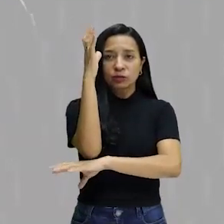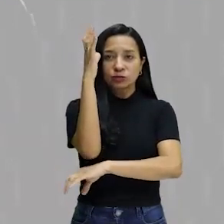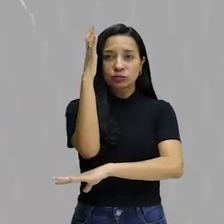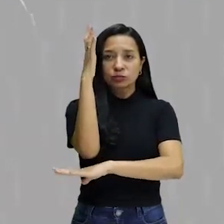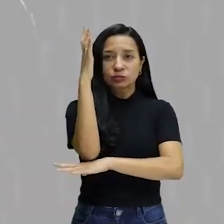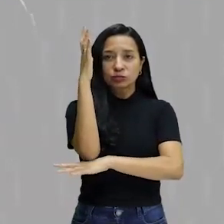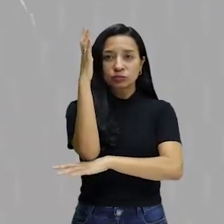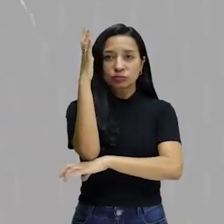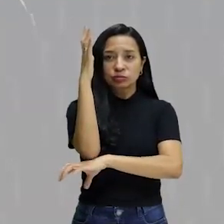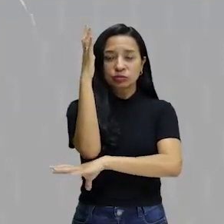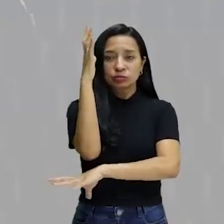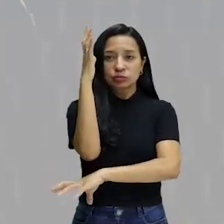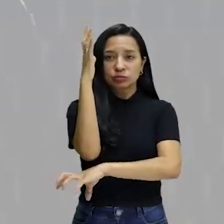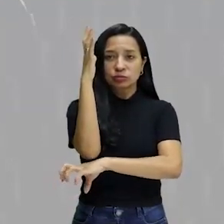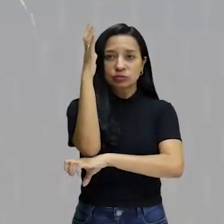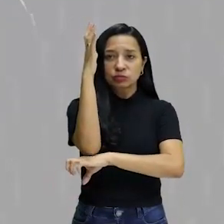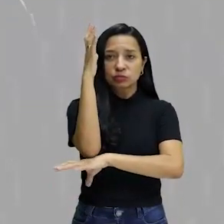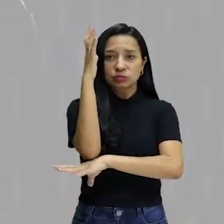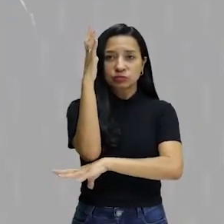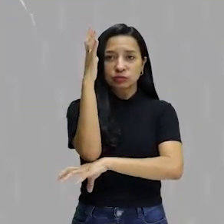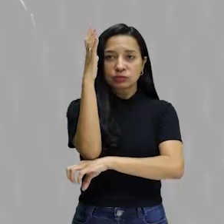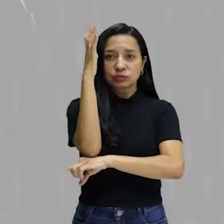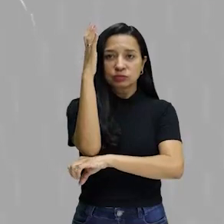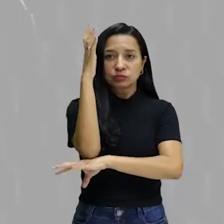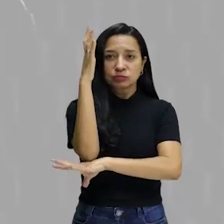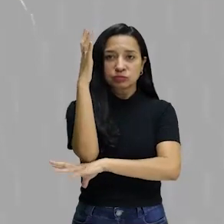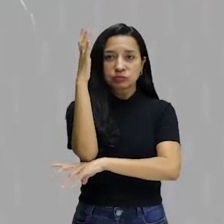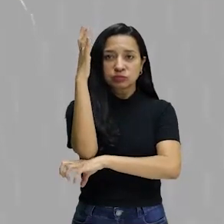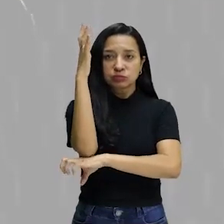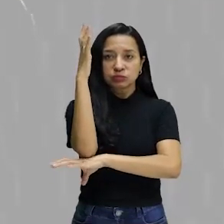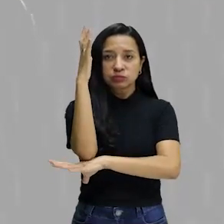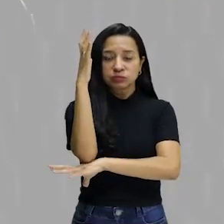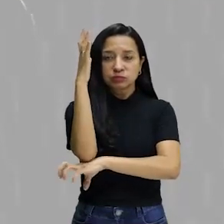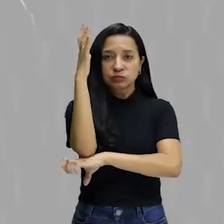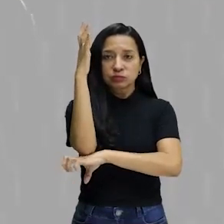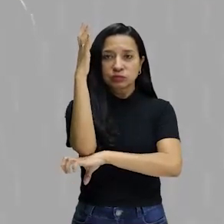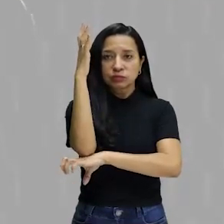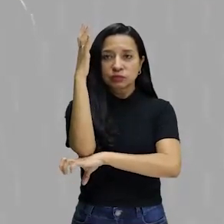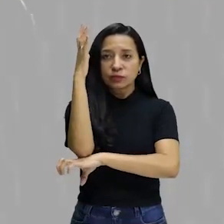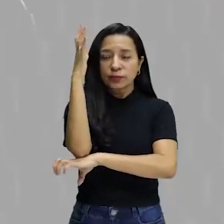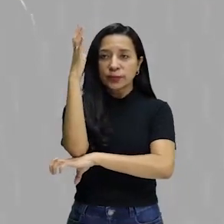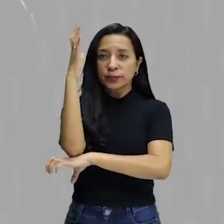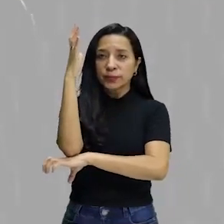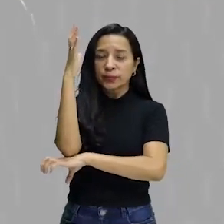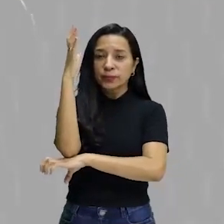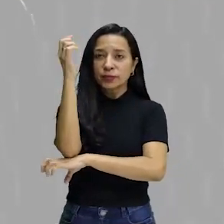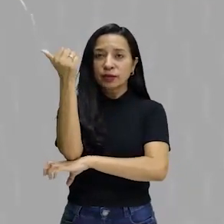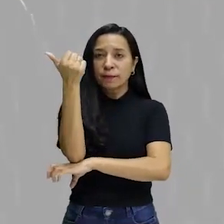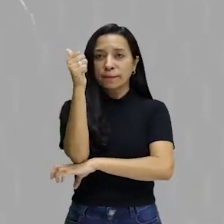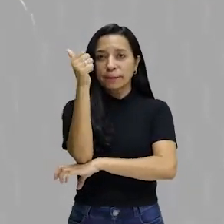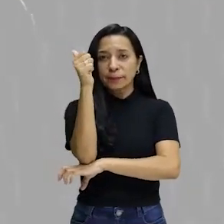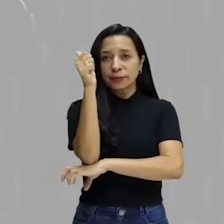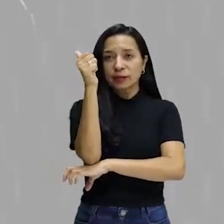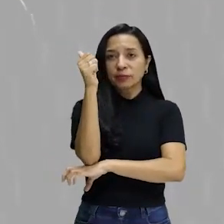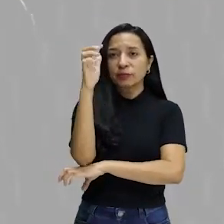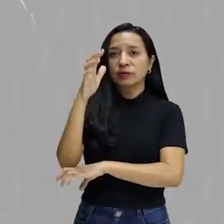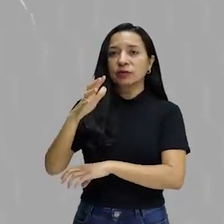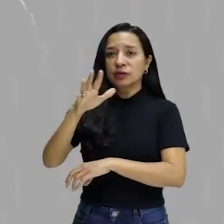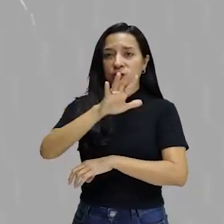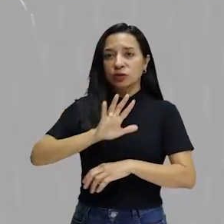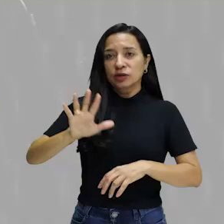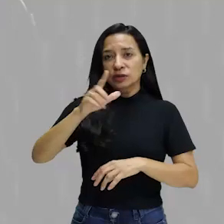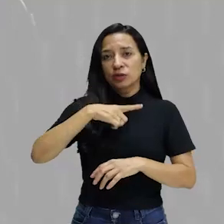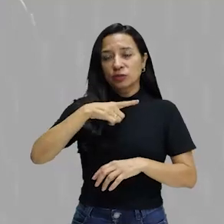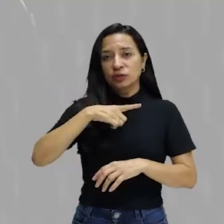seja, a atração é pela gravidade, é o geotropismo da raiz. Então, nessa primeira situação aqui, com certeza